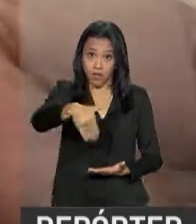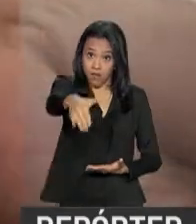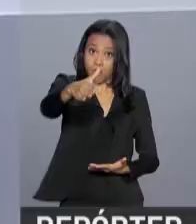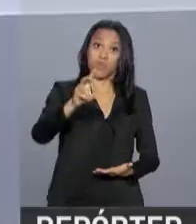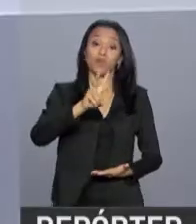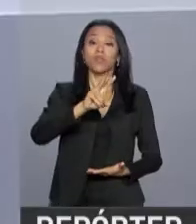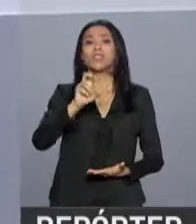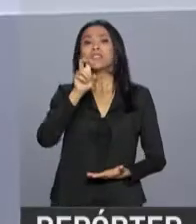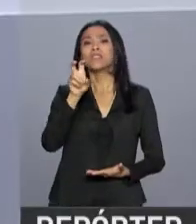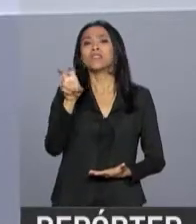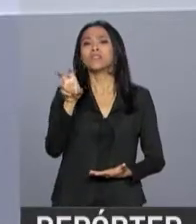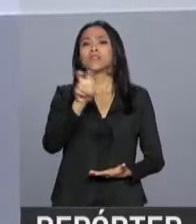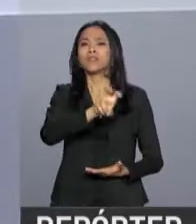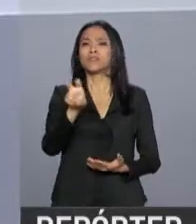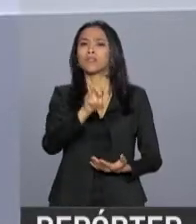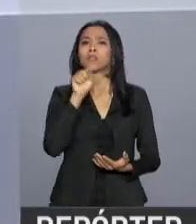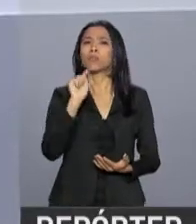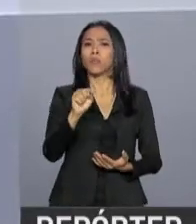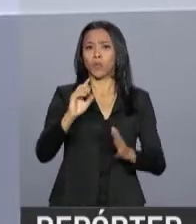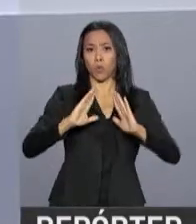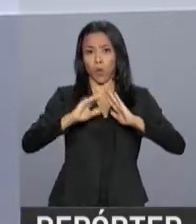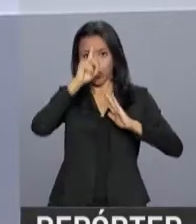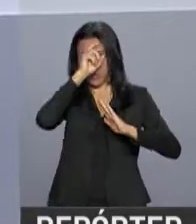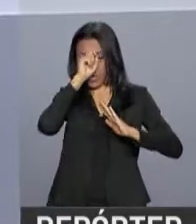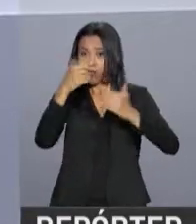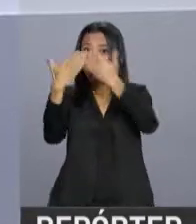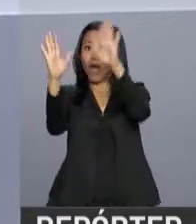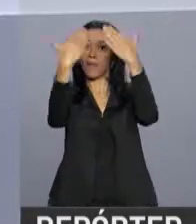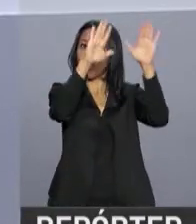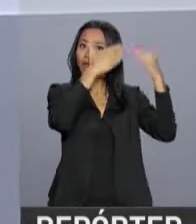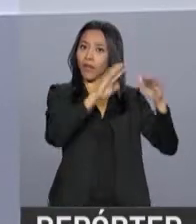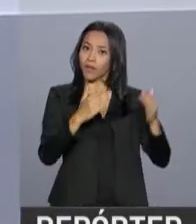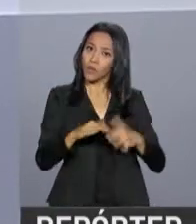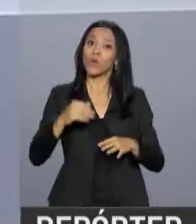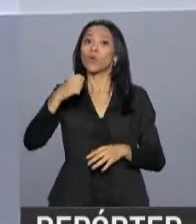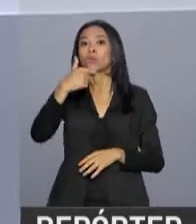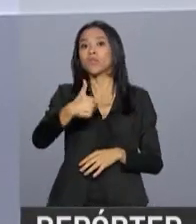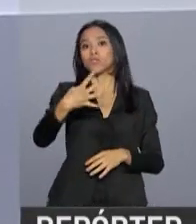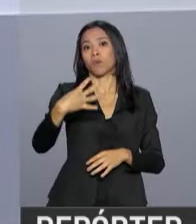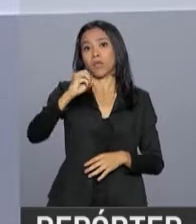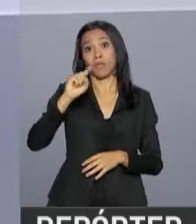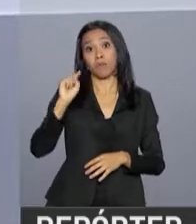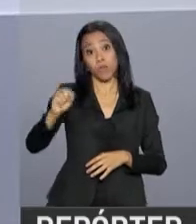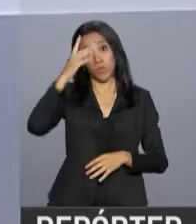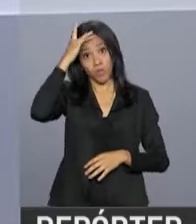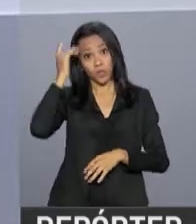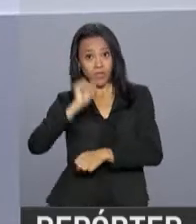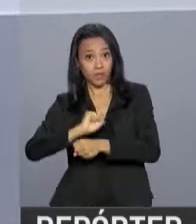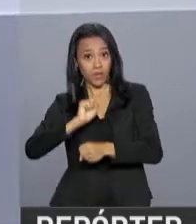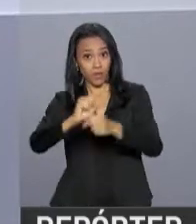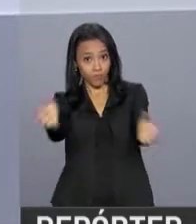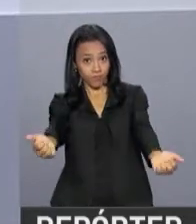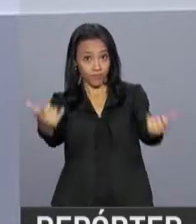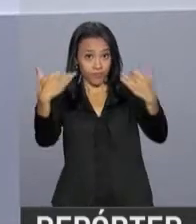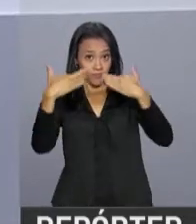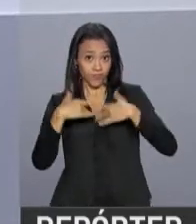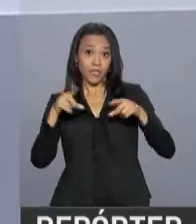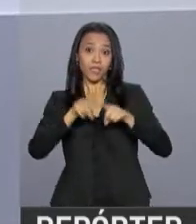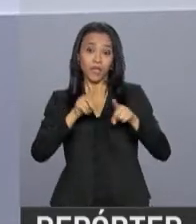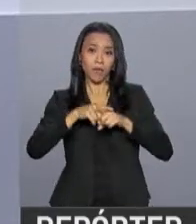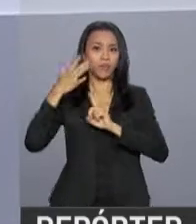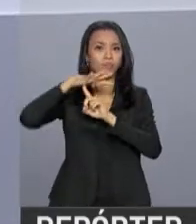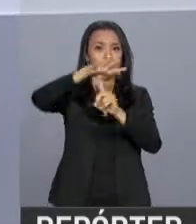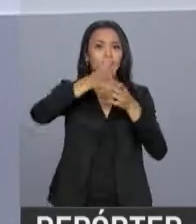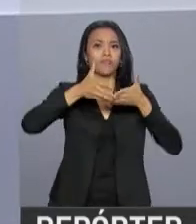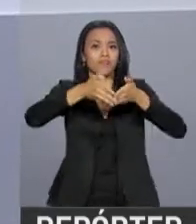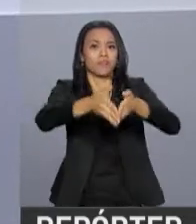vacinação estarão abertos com 240 mil pessoas de plantão e 27 mil veículos terrestres marítimos e